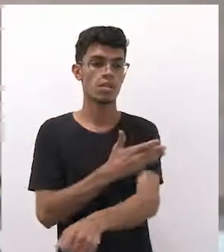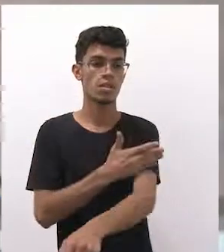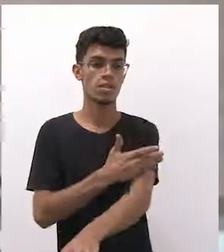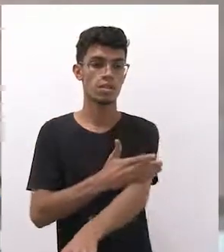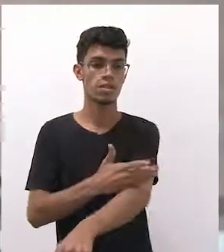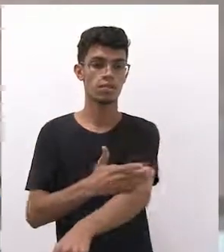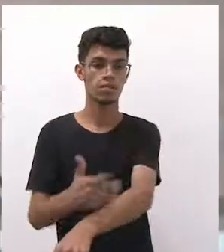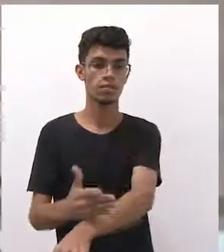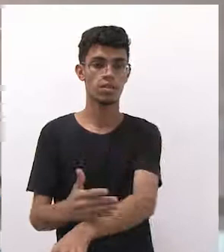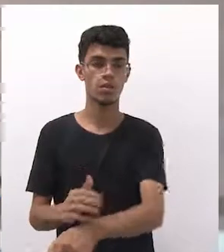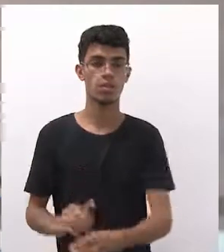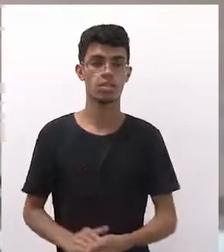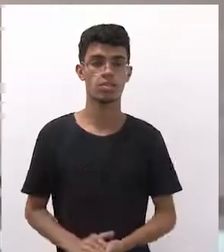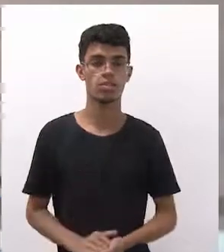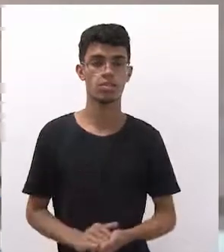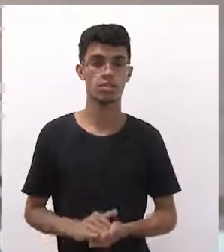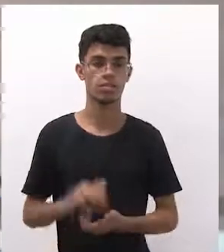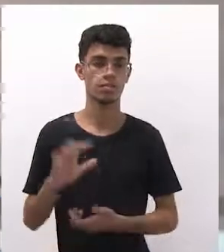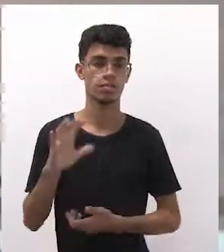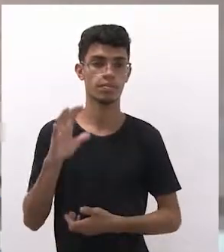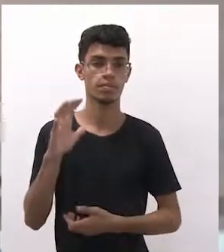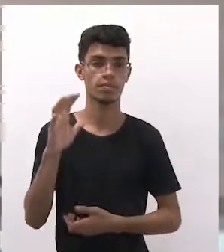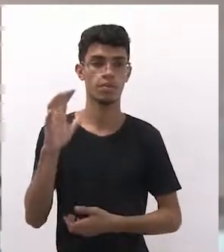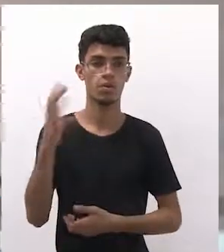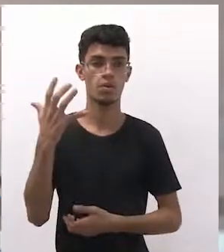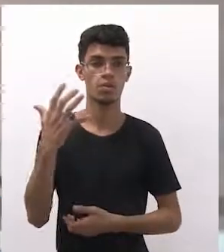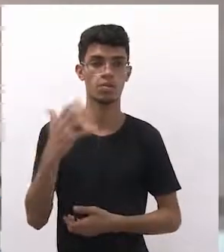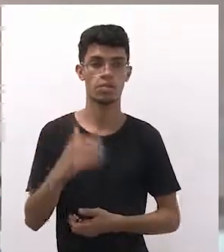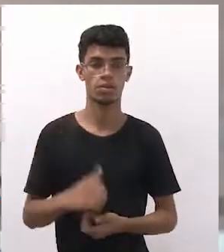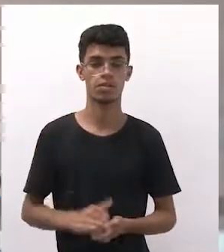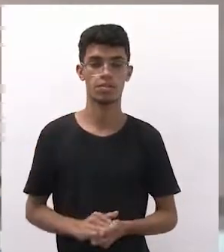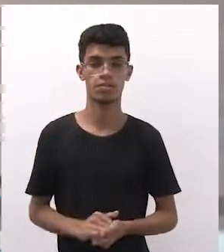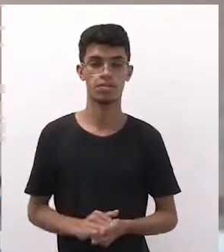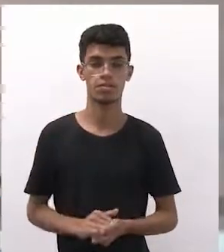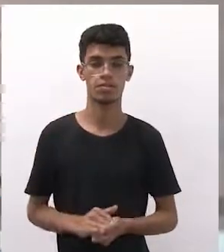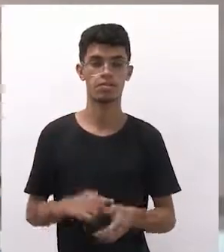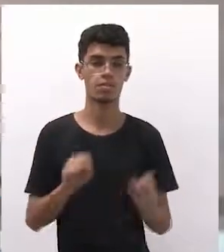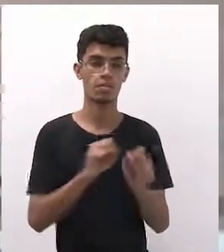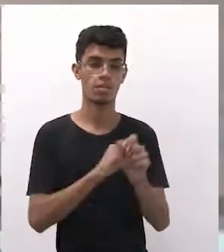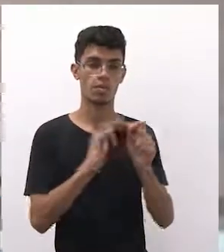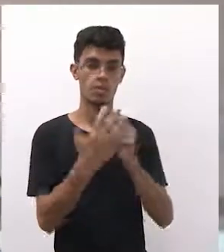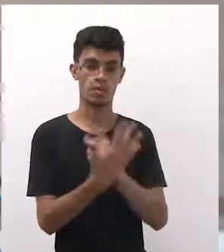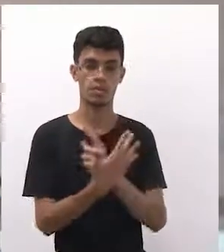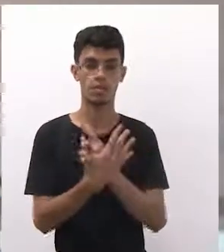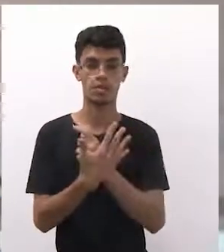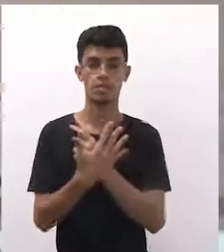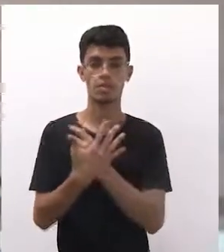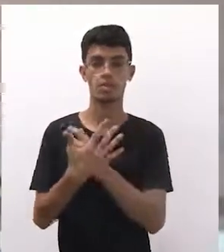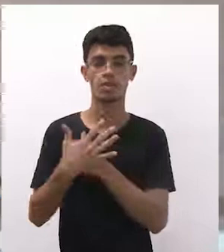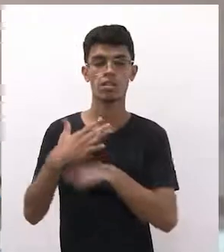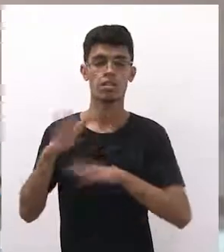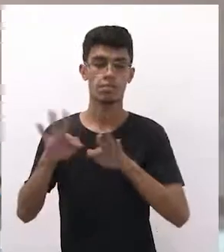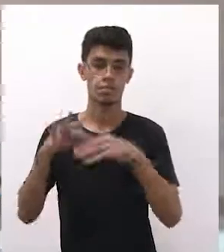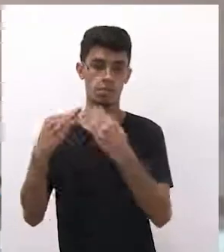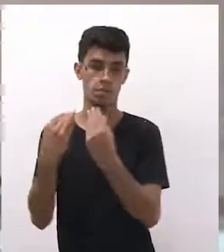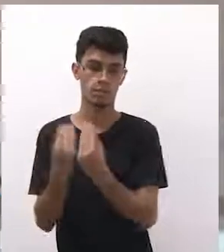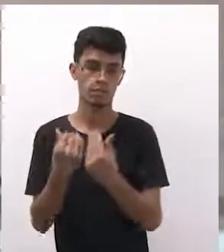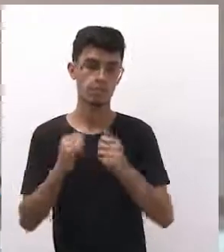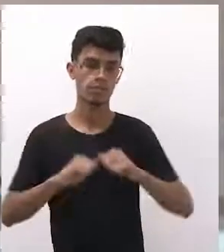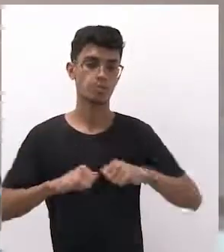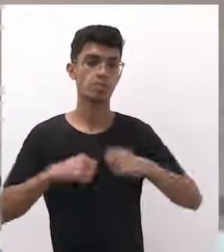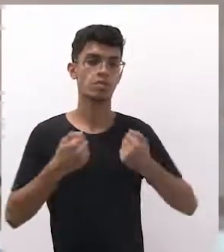nossa volta. Então, é isso, né? A gente precisa da sociedade atuando, das famílias tentando